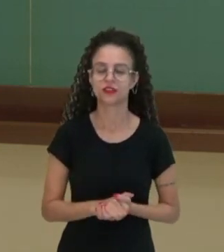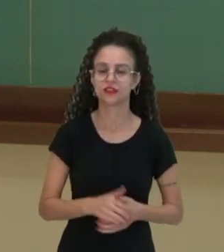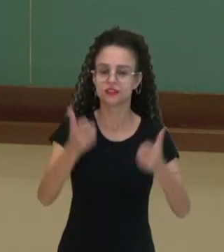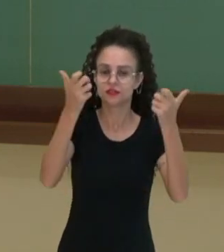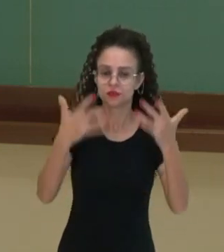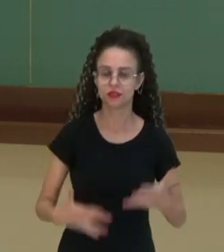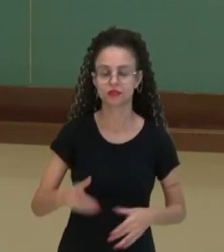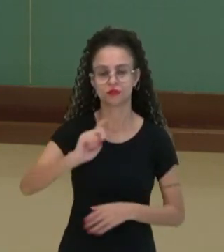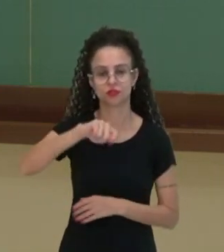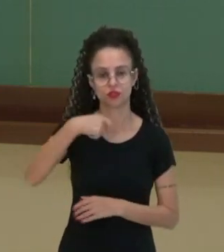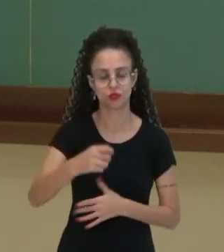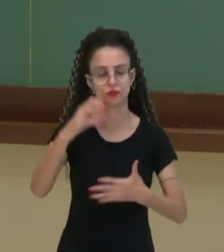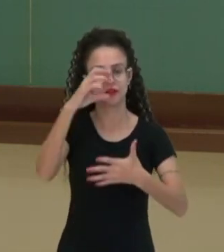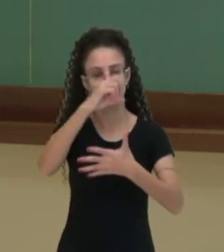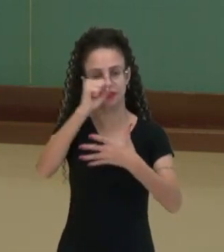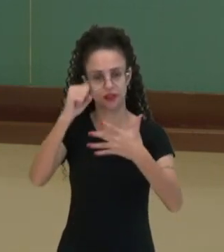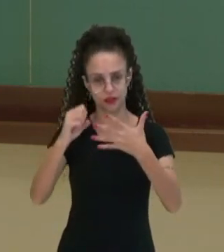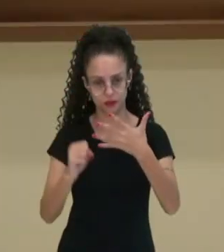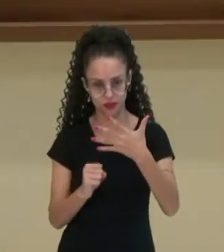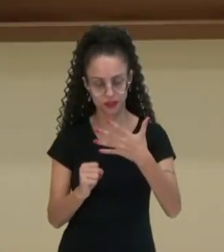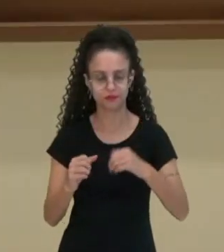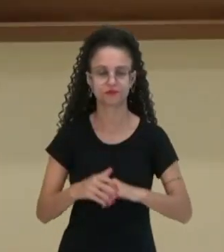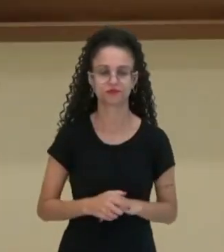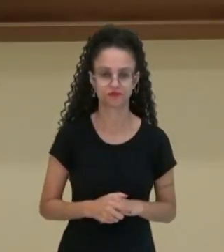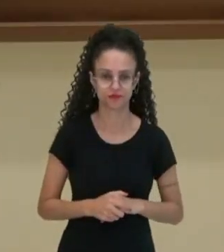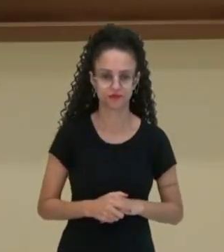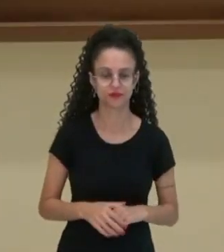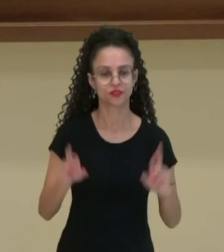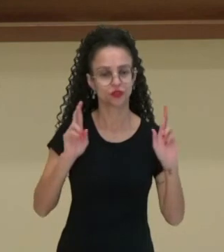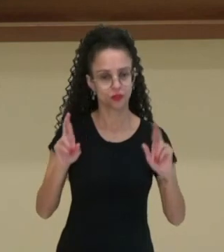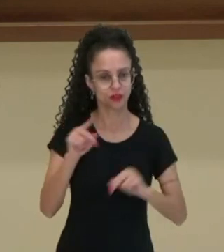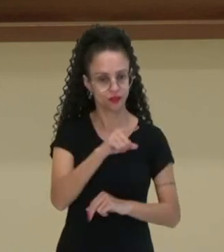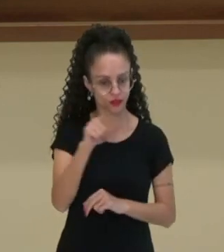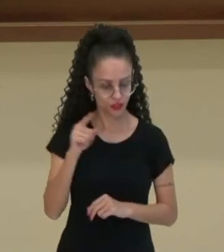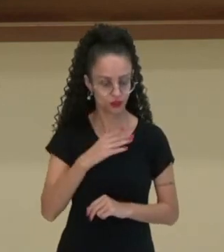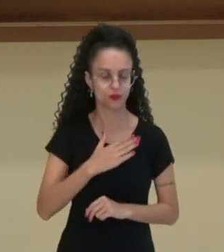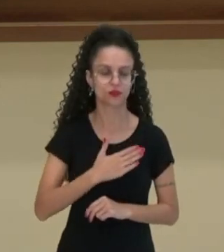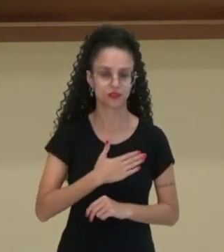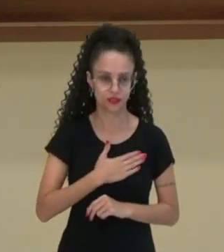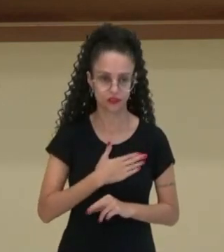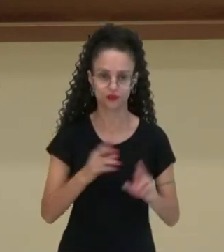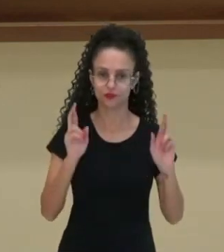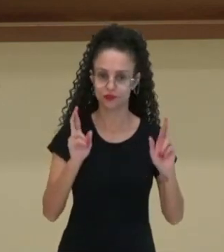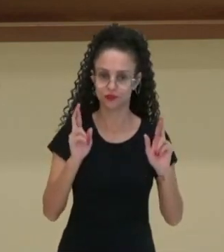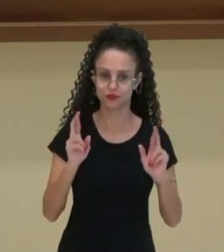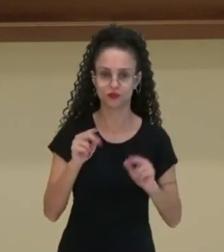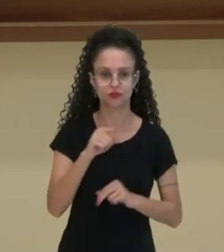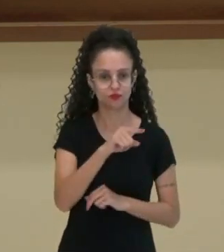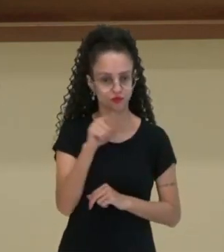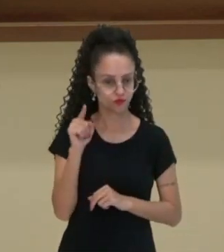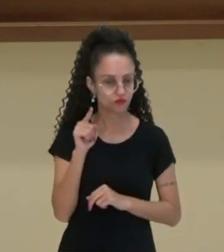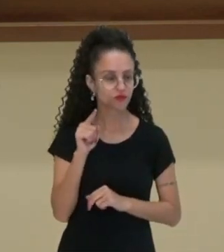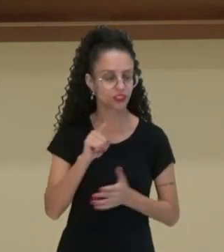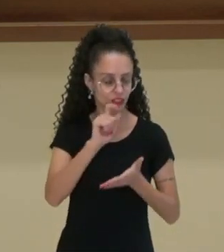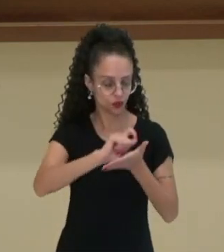falando sobre cadeia alimentar. Eu espero que você tenha gostado, espero que você tenha feito